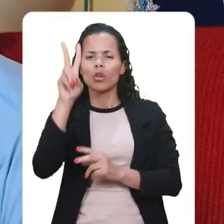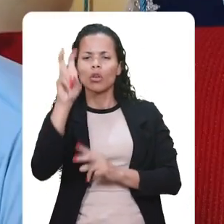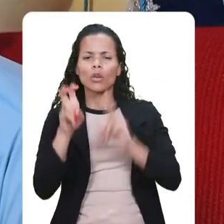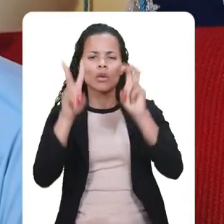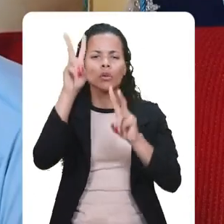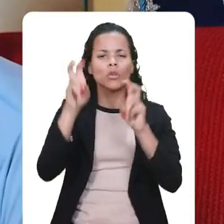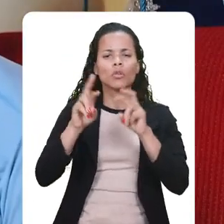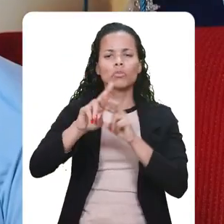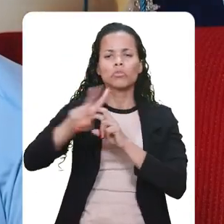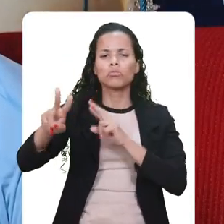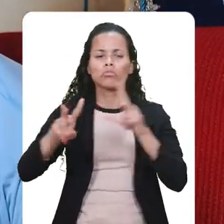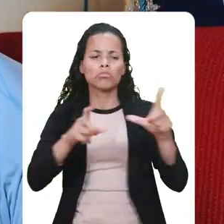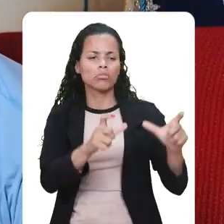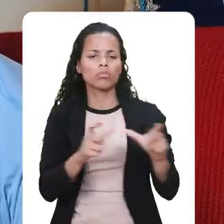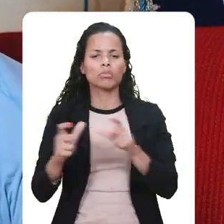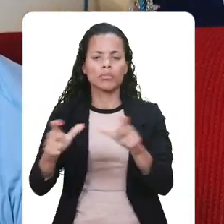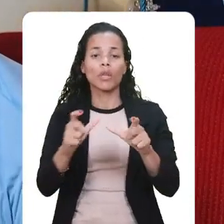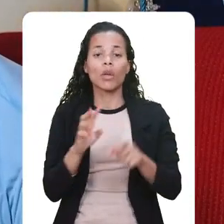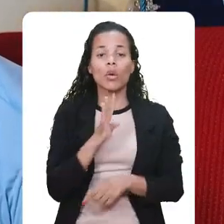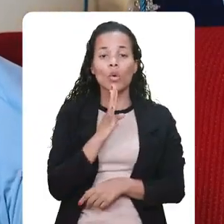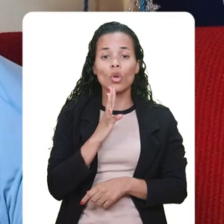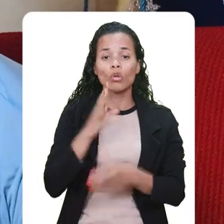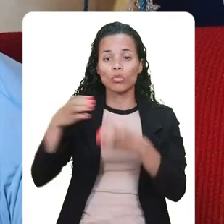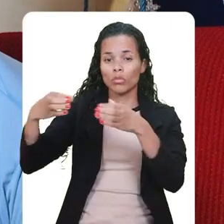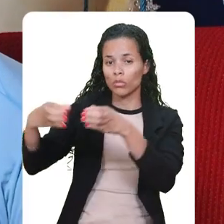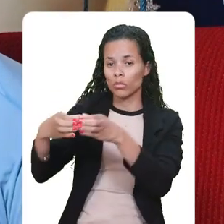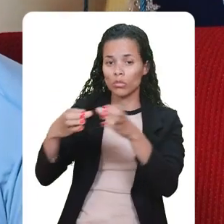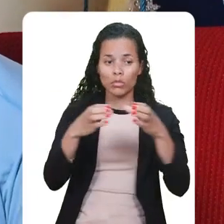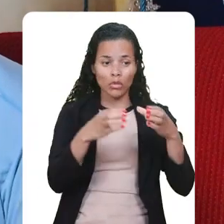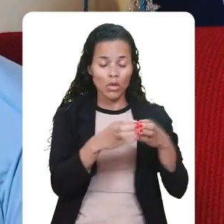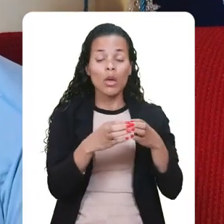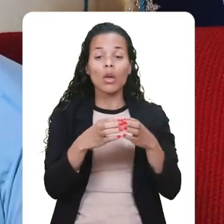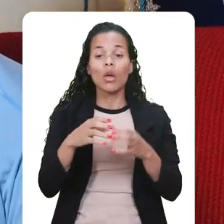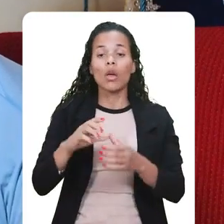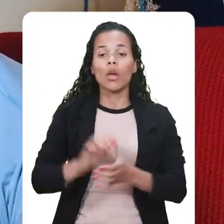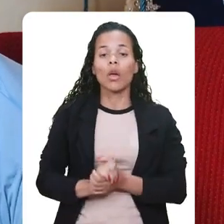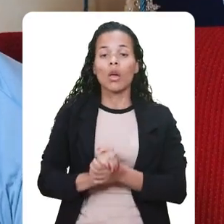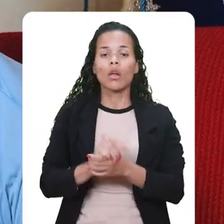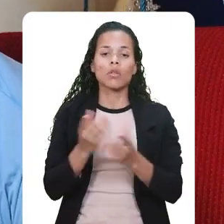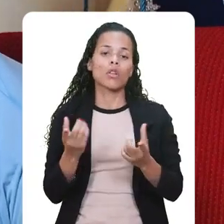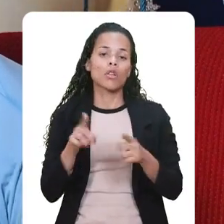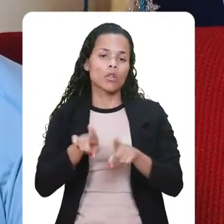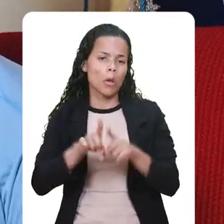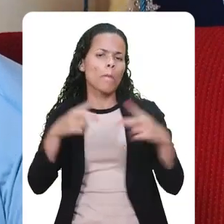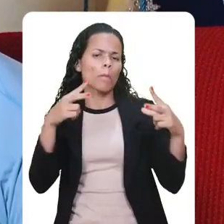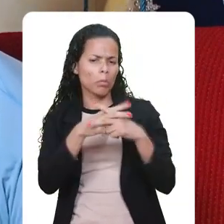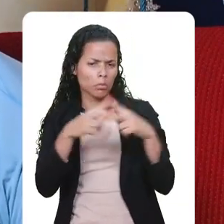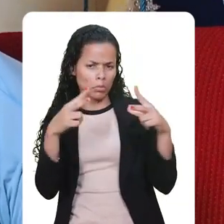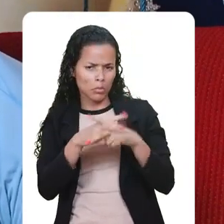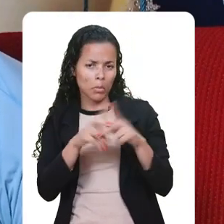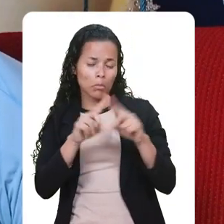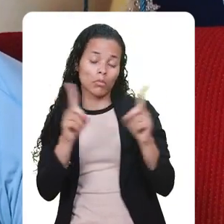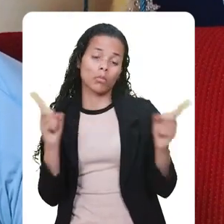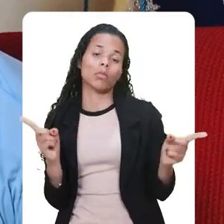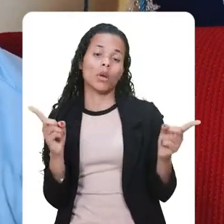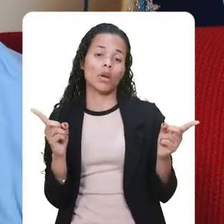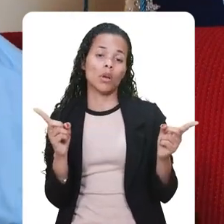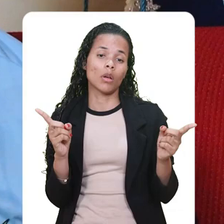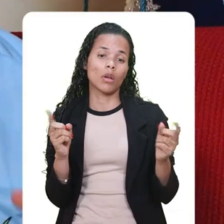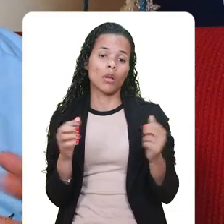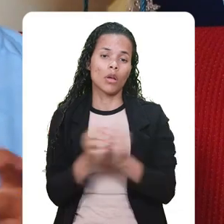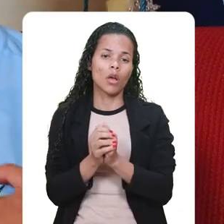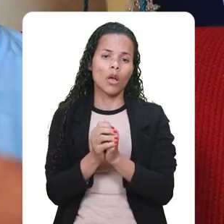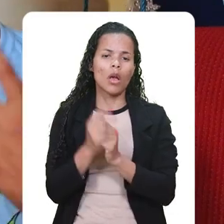títulos e territórios. Eu conheço alguns grupos e eles brigam, mas